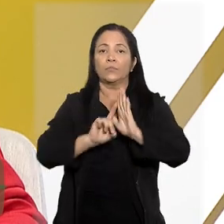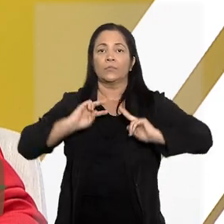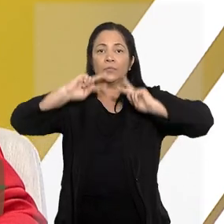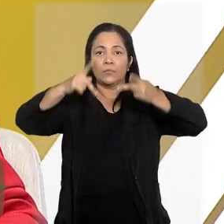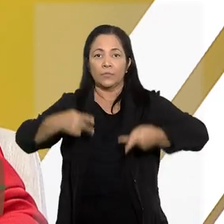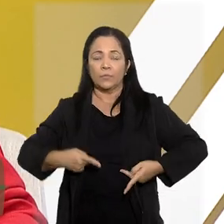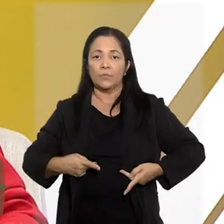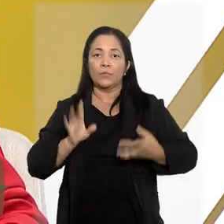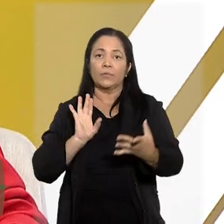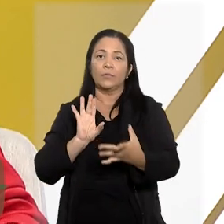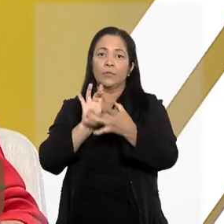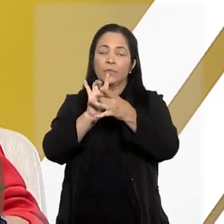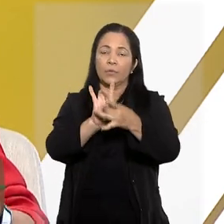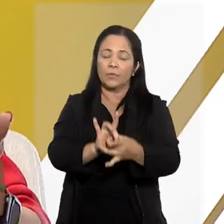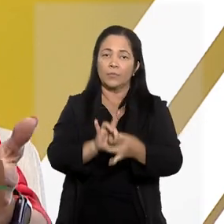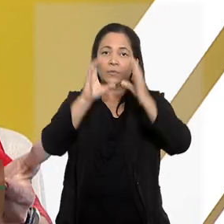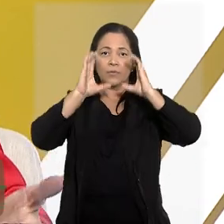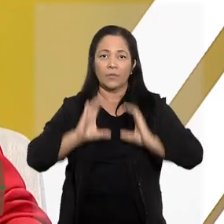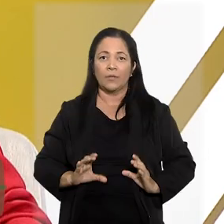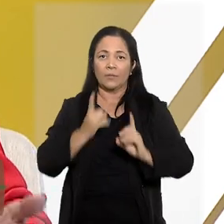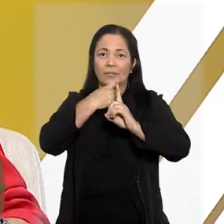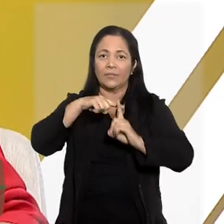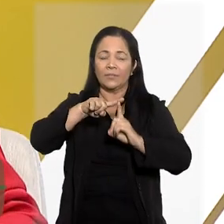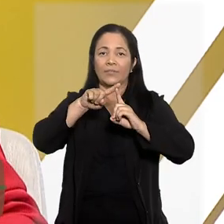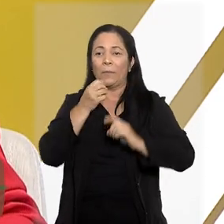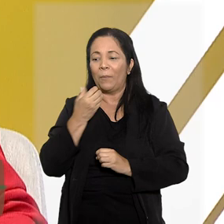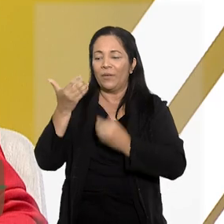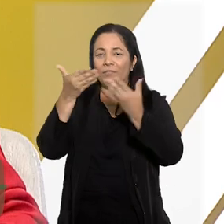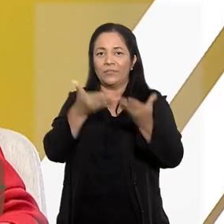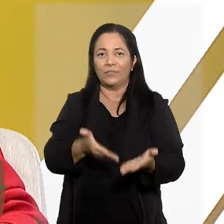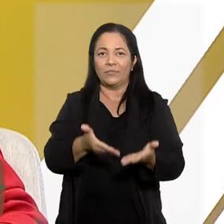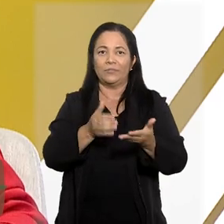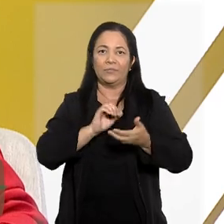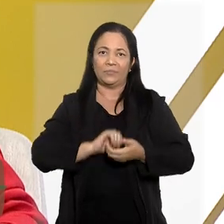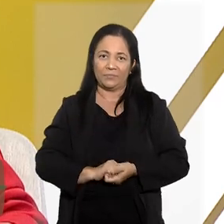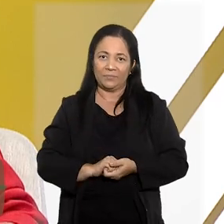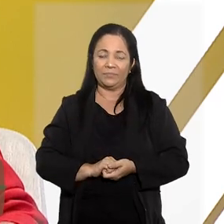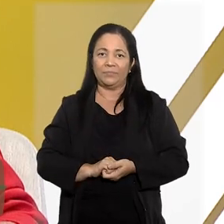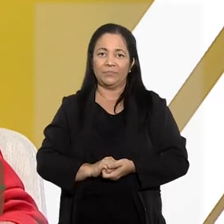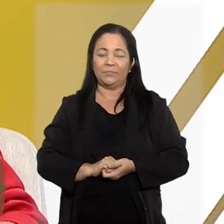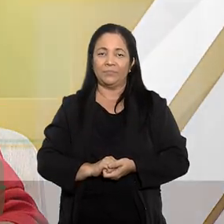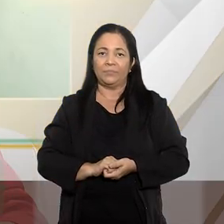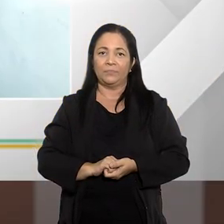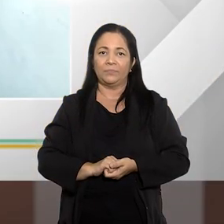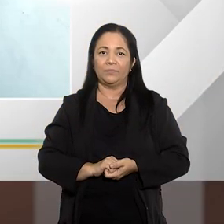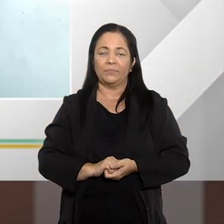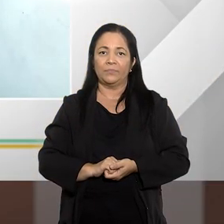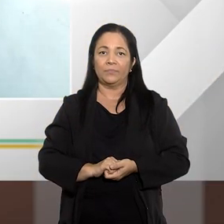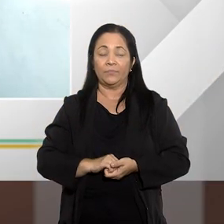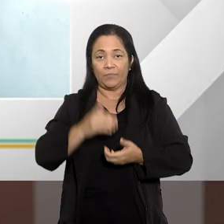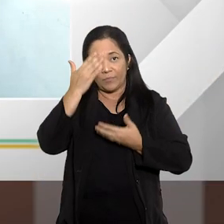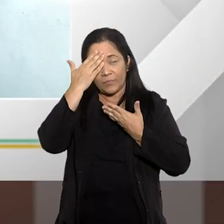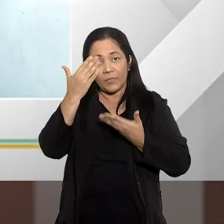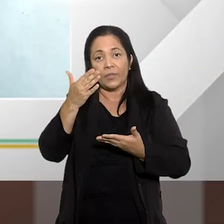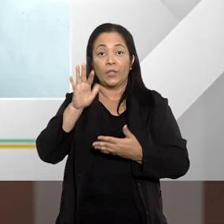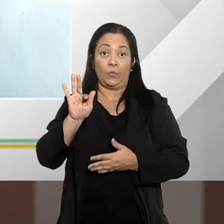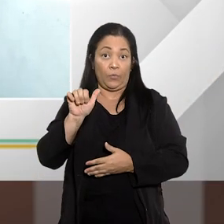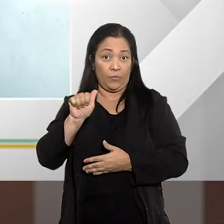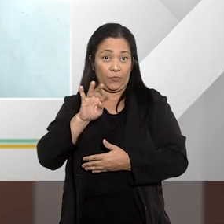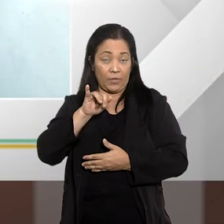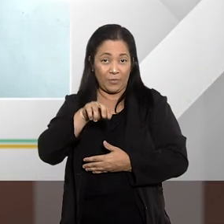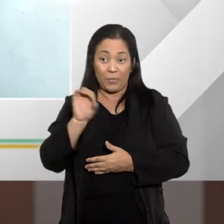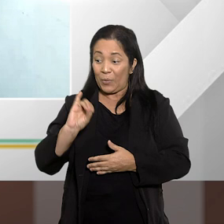da Cidadania. Seja muito bem-vindo também aqui ao Entender Direito de hoje, Iago. Obrigado, Fátima.